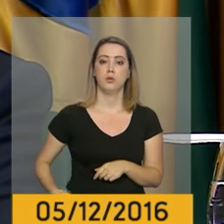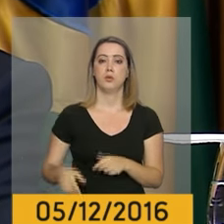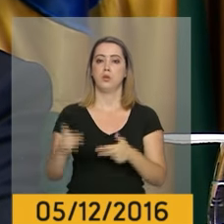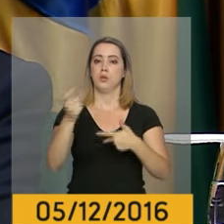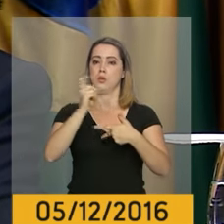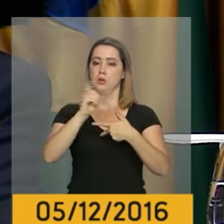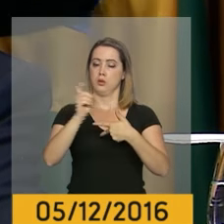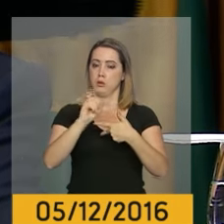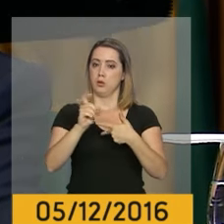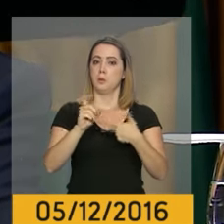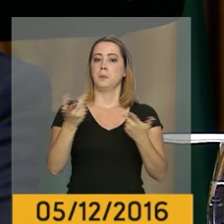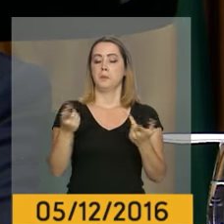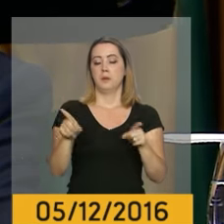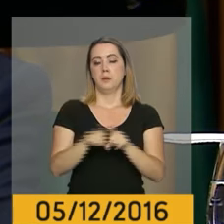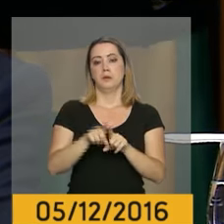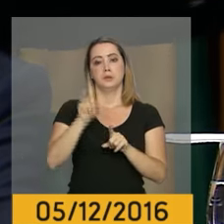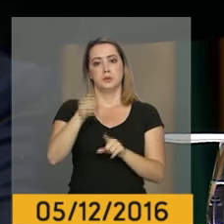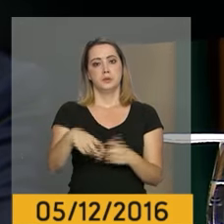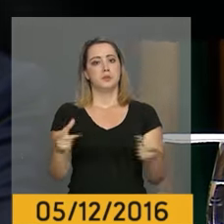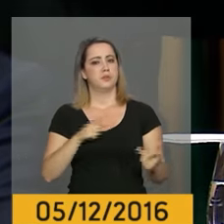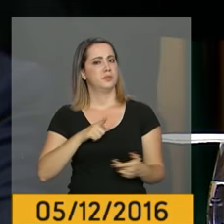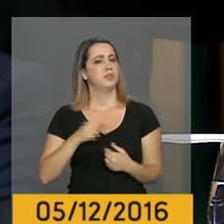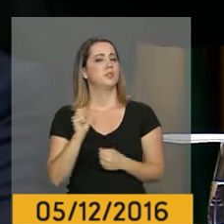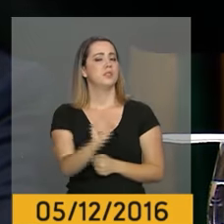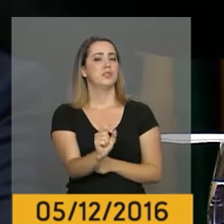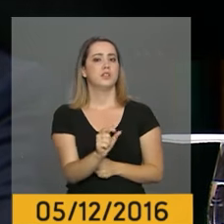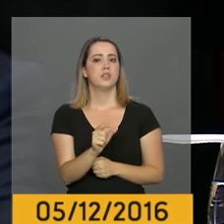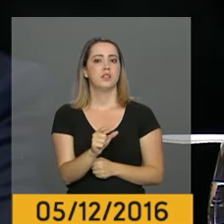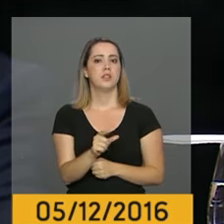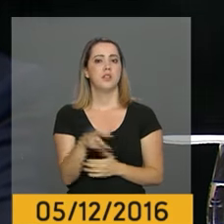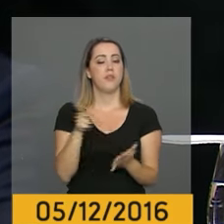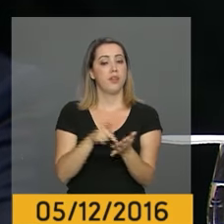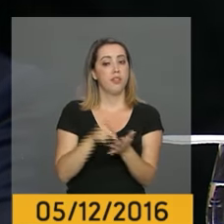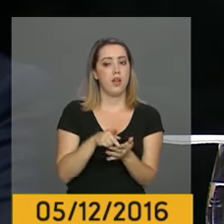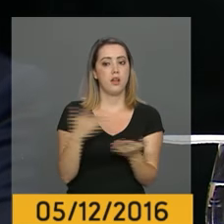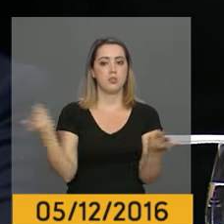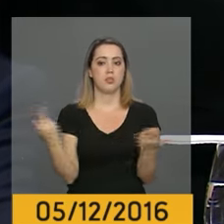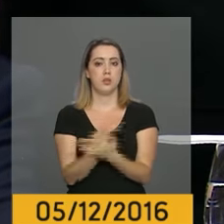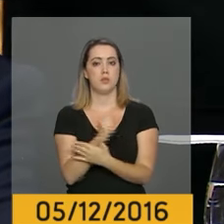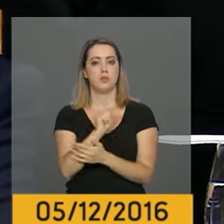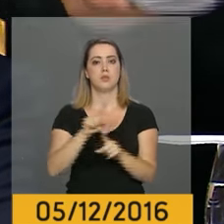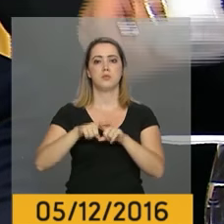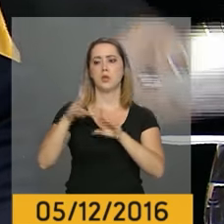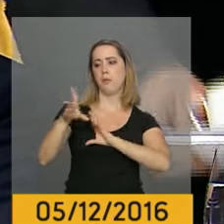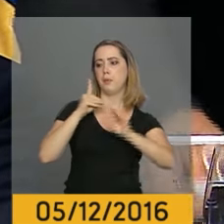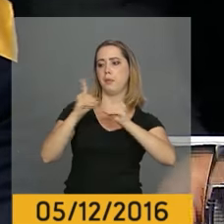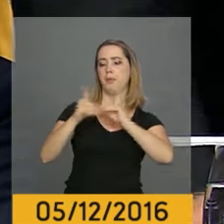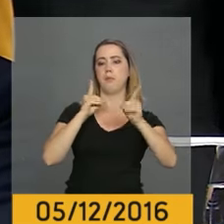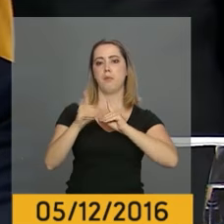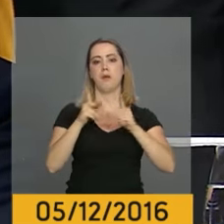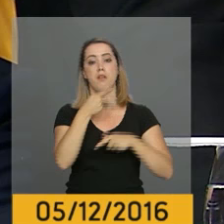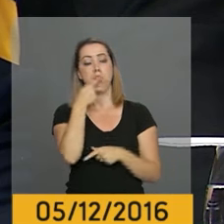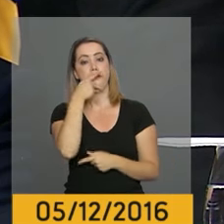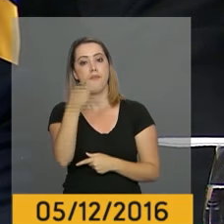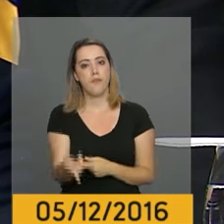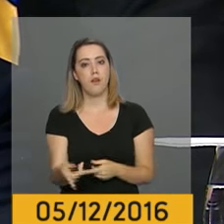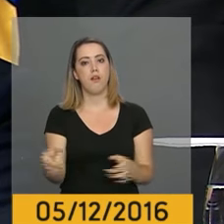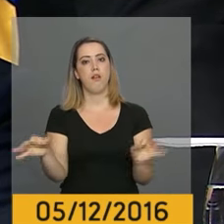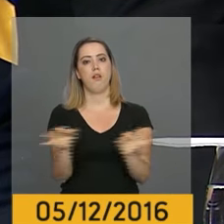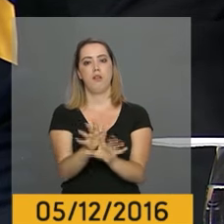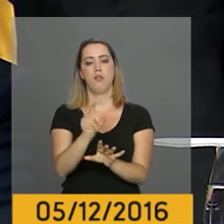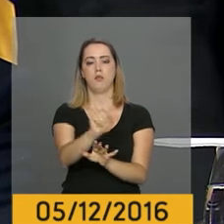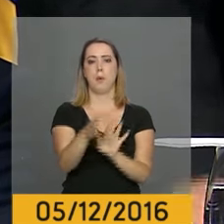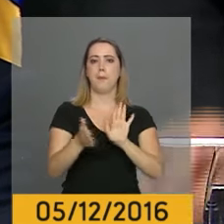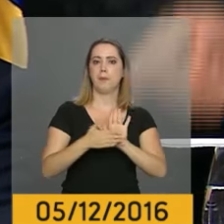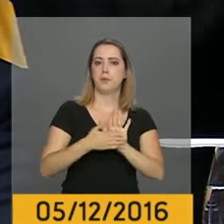as realidades existentes. Mas quem vai debater e dará a palavra final, já que se trata de uma